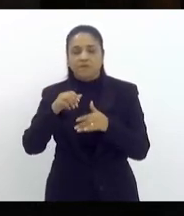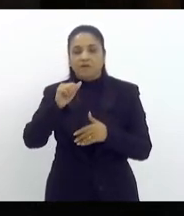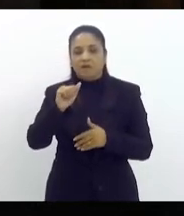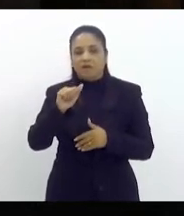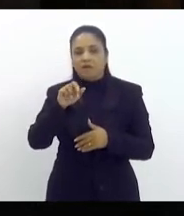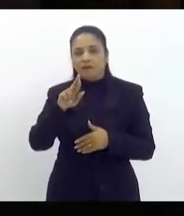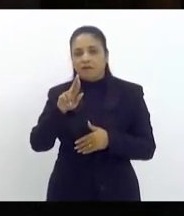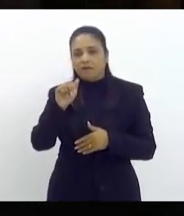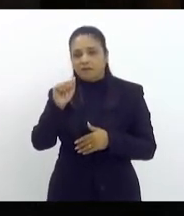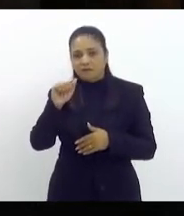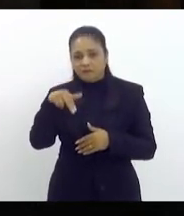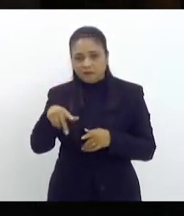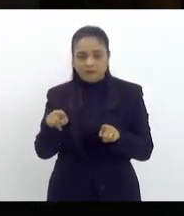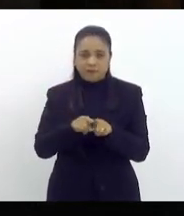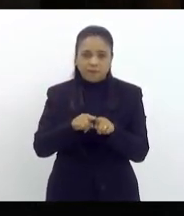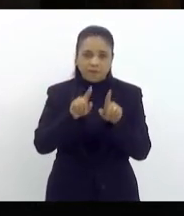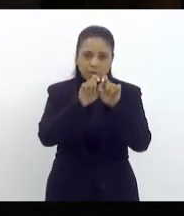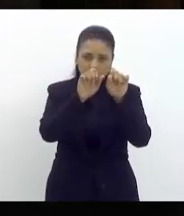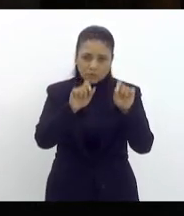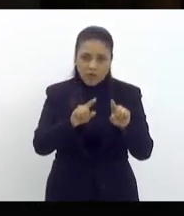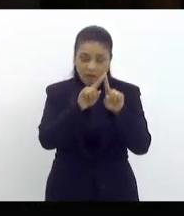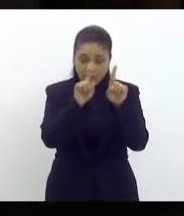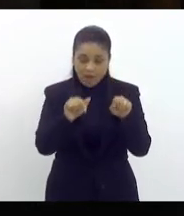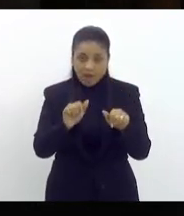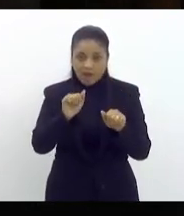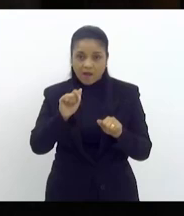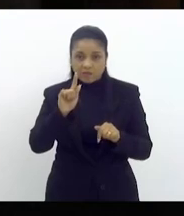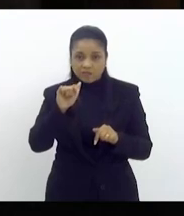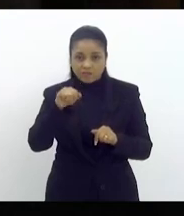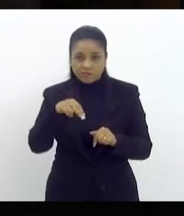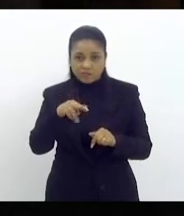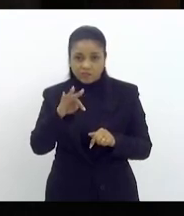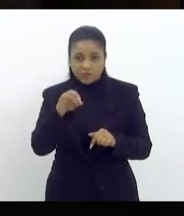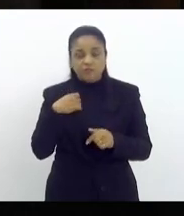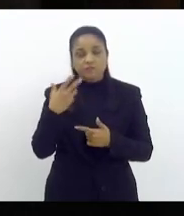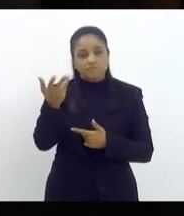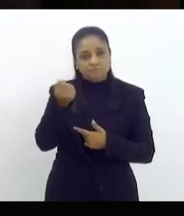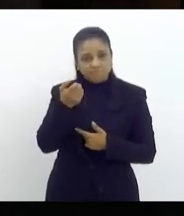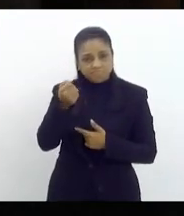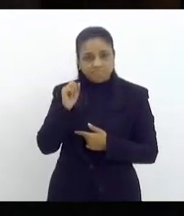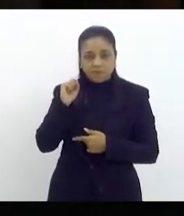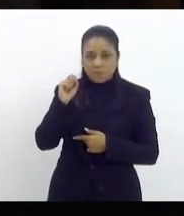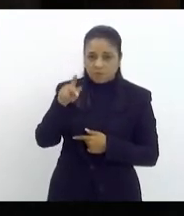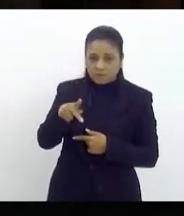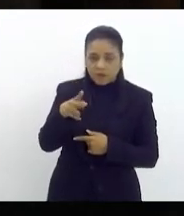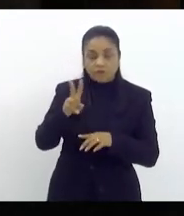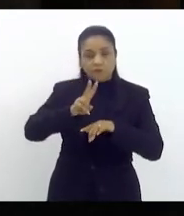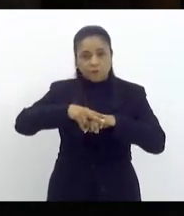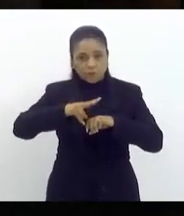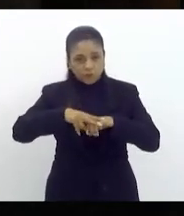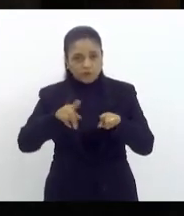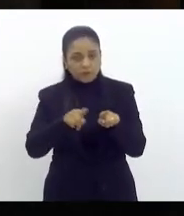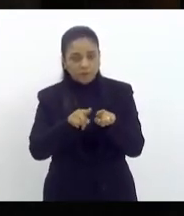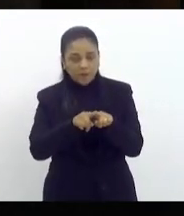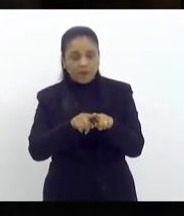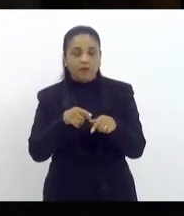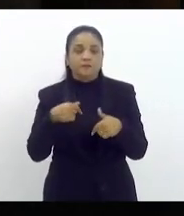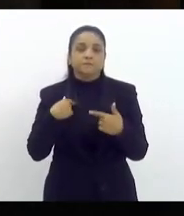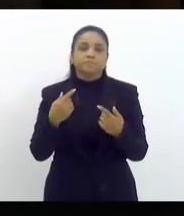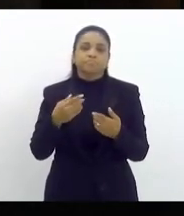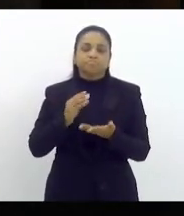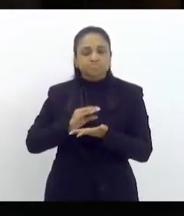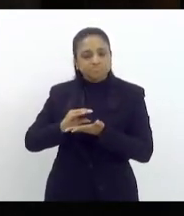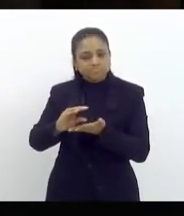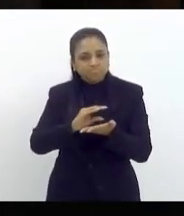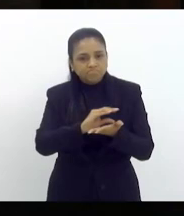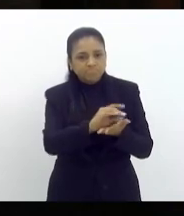todos os agentes públicos inclusive os veteranos pensionistas e viúvas nós estamos do lado certo que é o lado de investir mais em